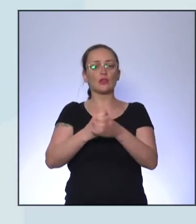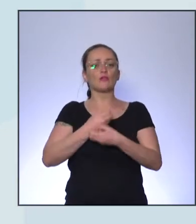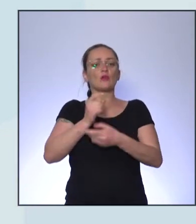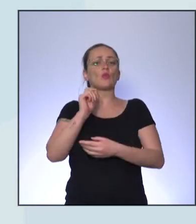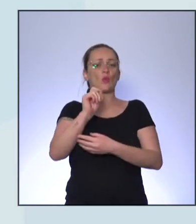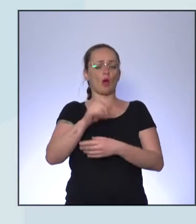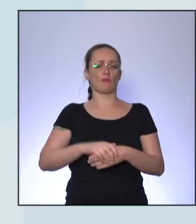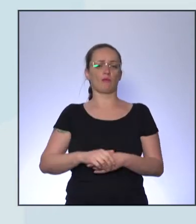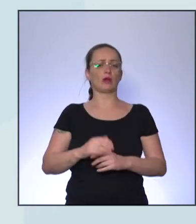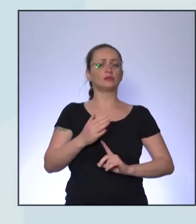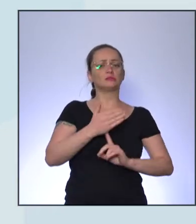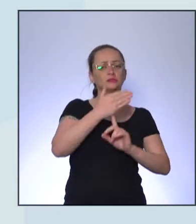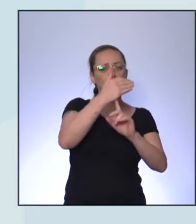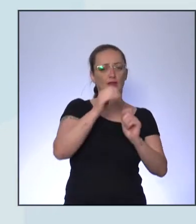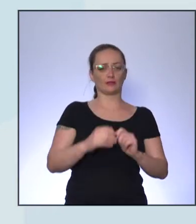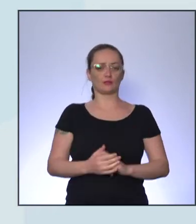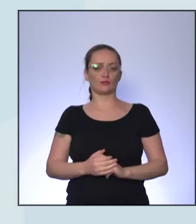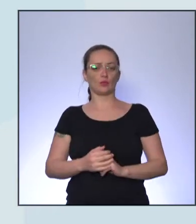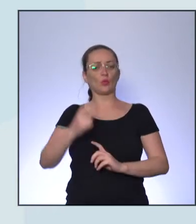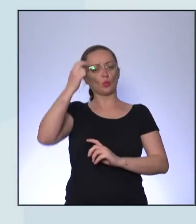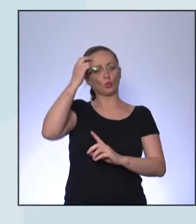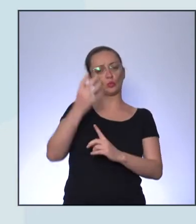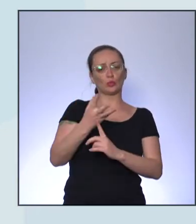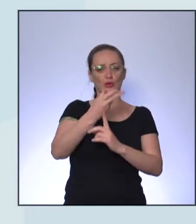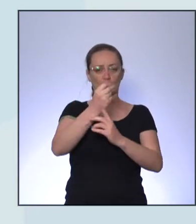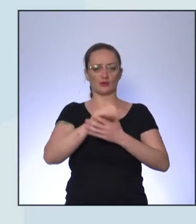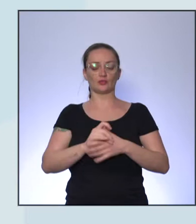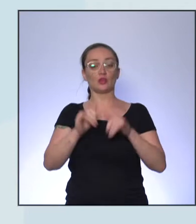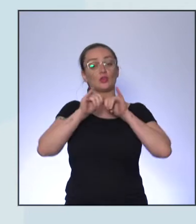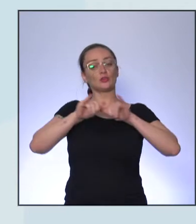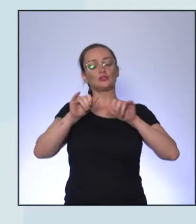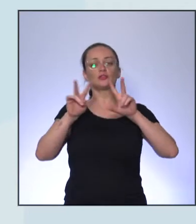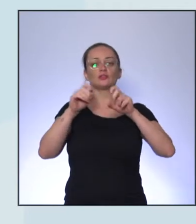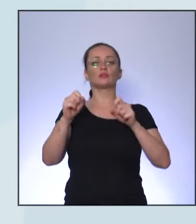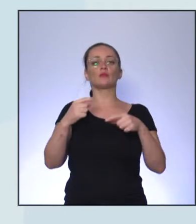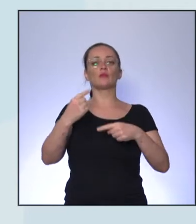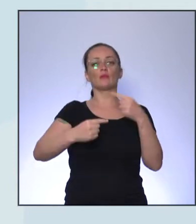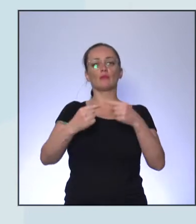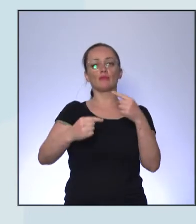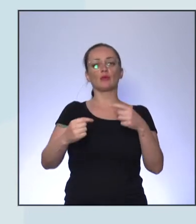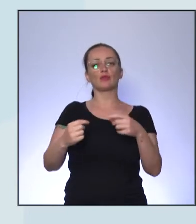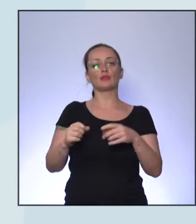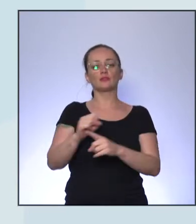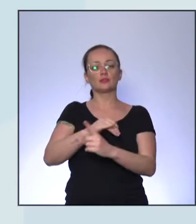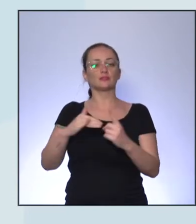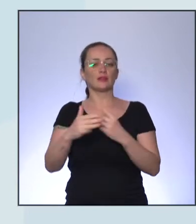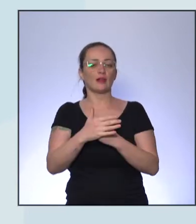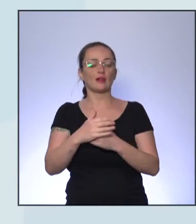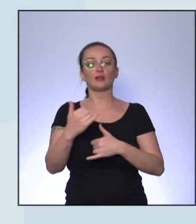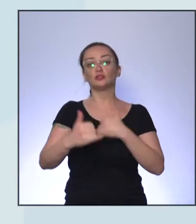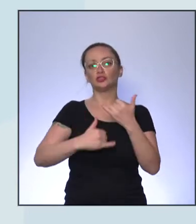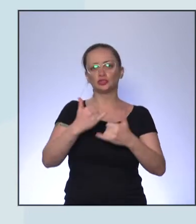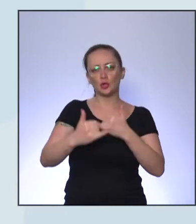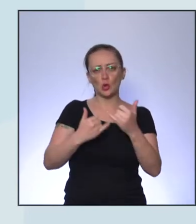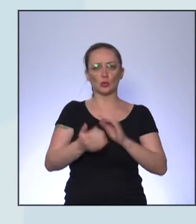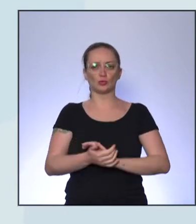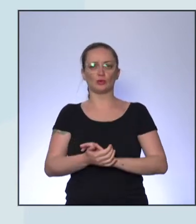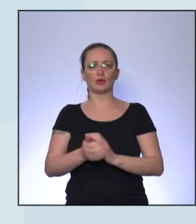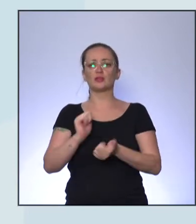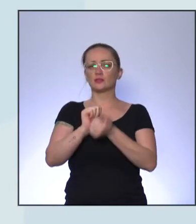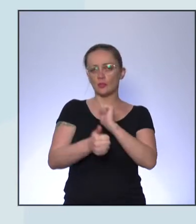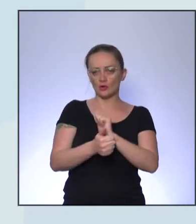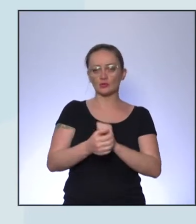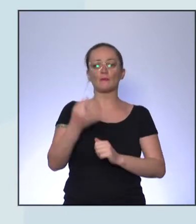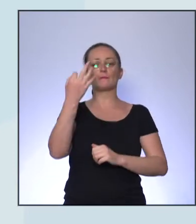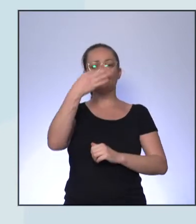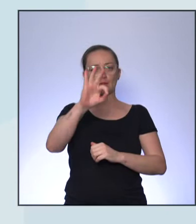Curiosidade e tecnologia? Cultura e arte? Notícias sobre políticas e sociedade? Games? Jogos e esportes? Marquem